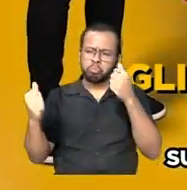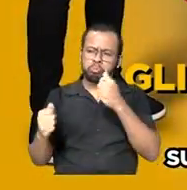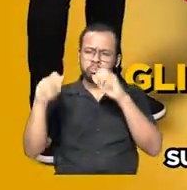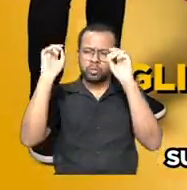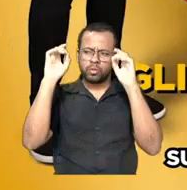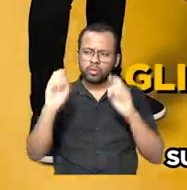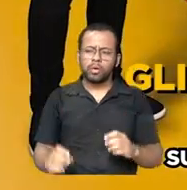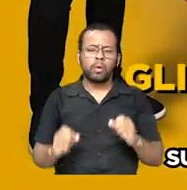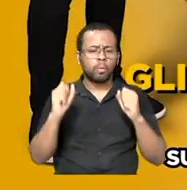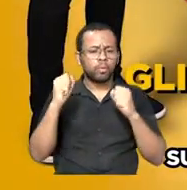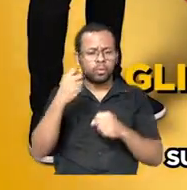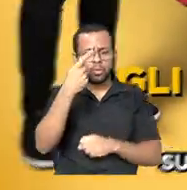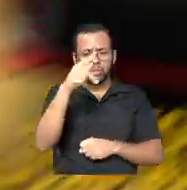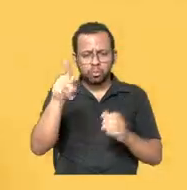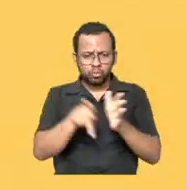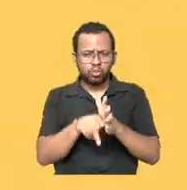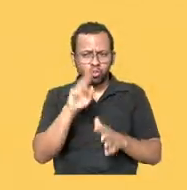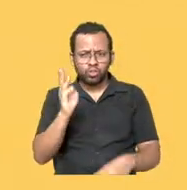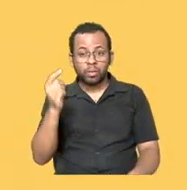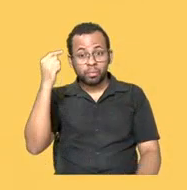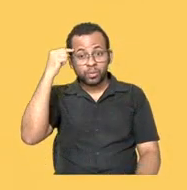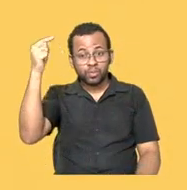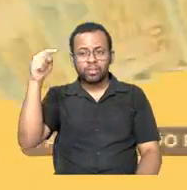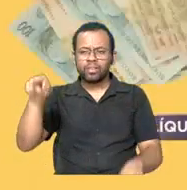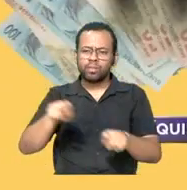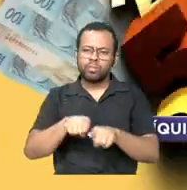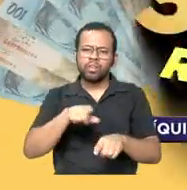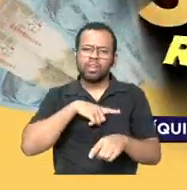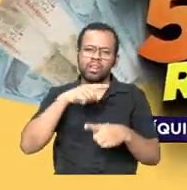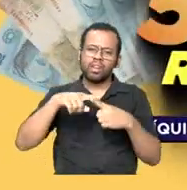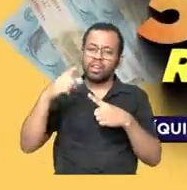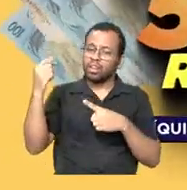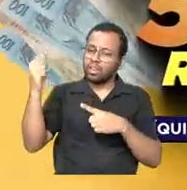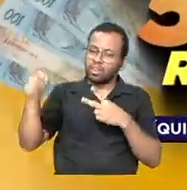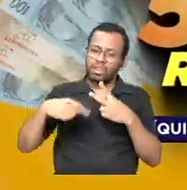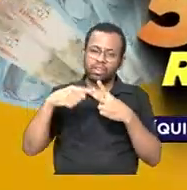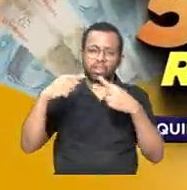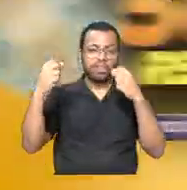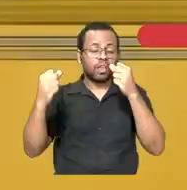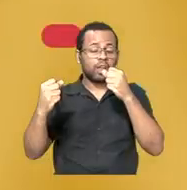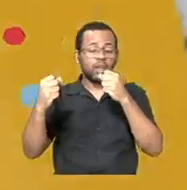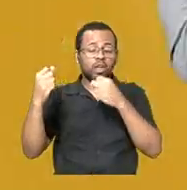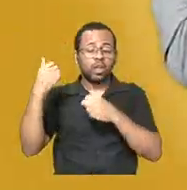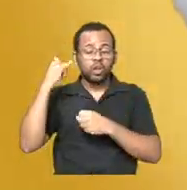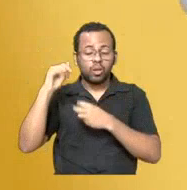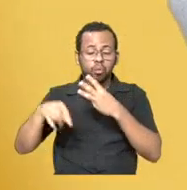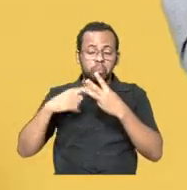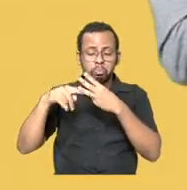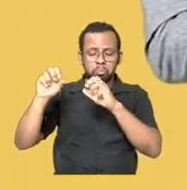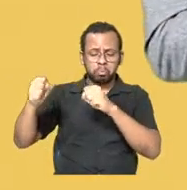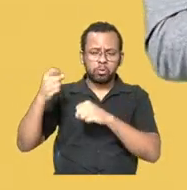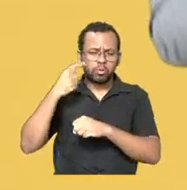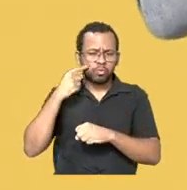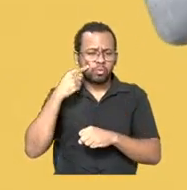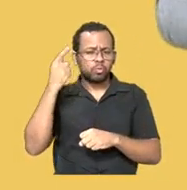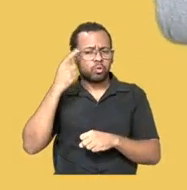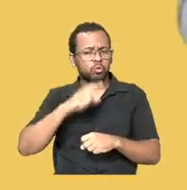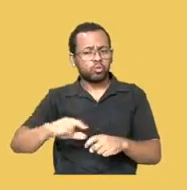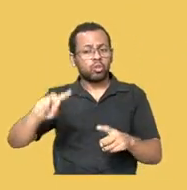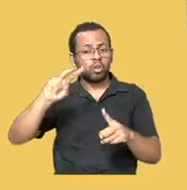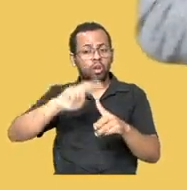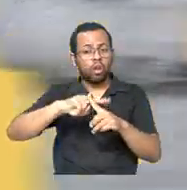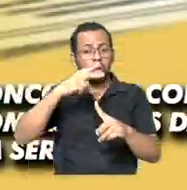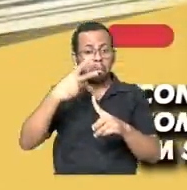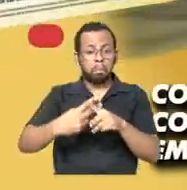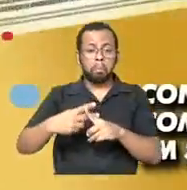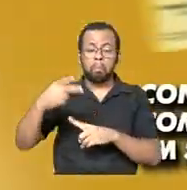pode ser seu Já pensou ah e claro que tem muito dindin moto e iPhone e você viu que a dupla chance né são